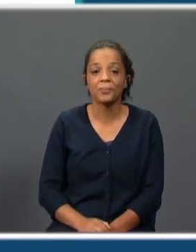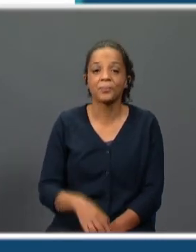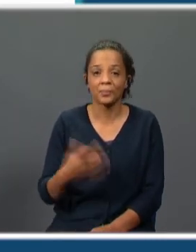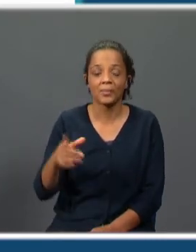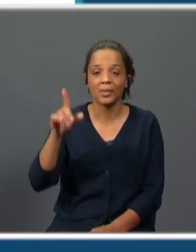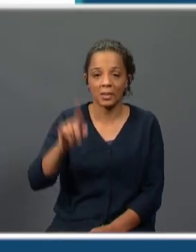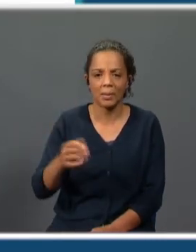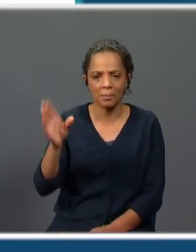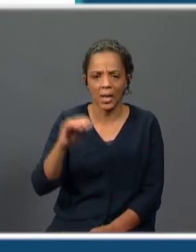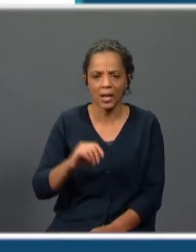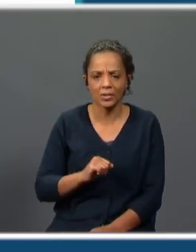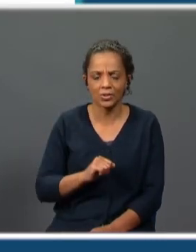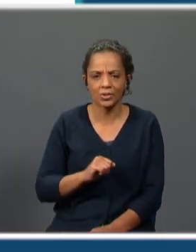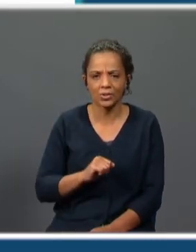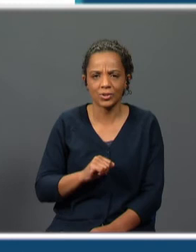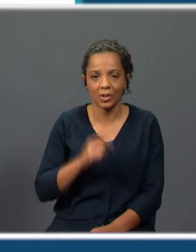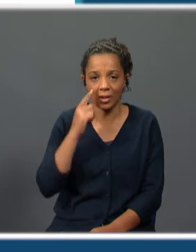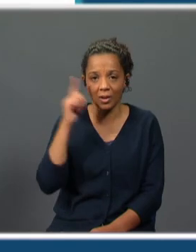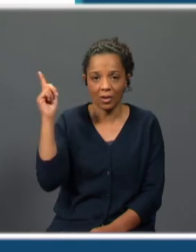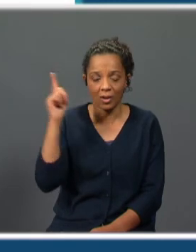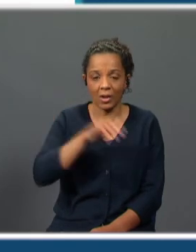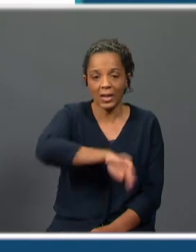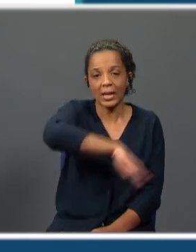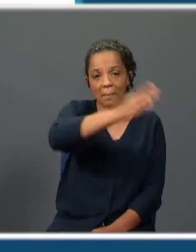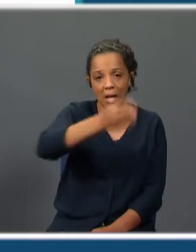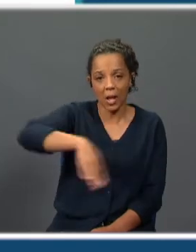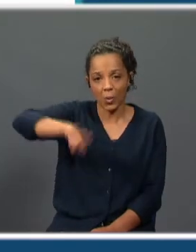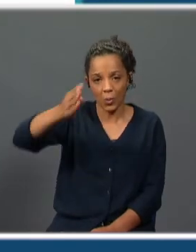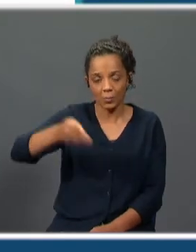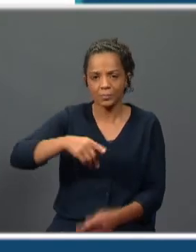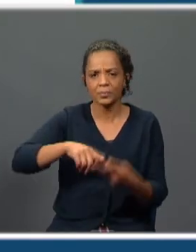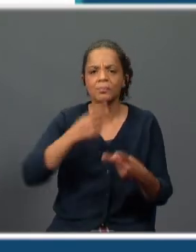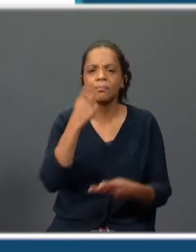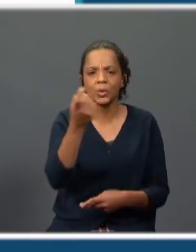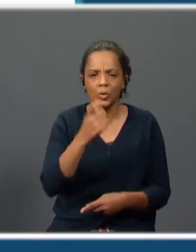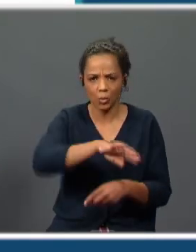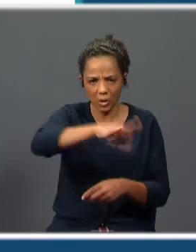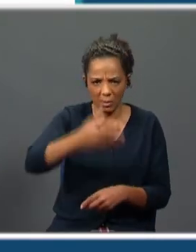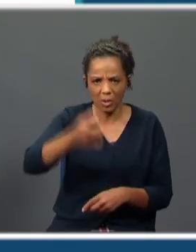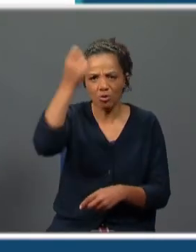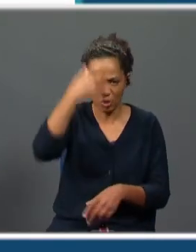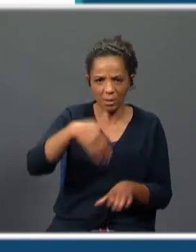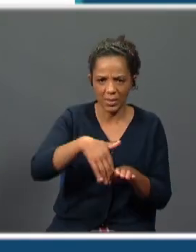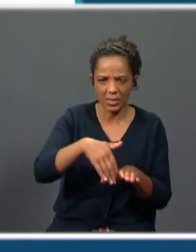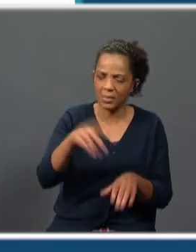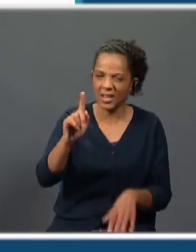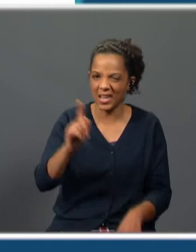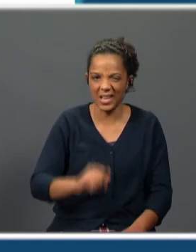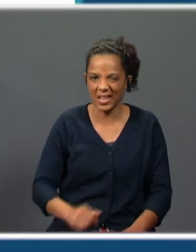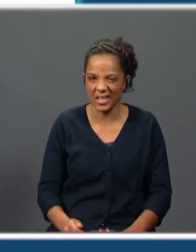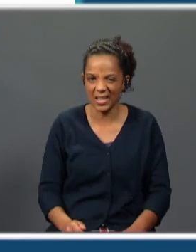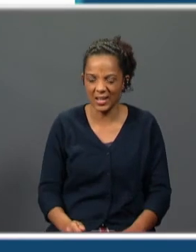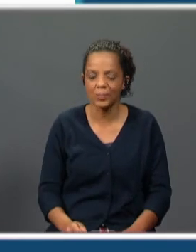E temos aqui mais o camelo. E uma pergunta, o camelo entra na nossa história? Não, não